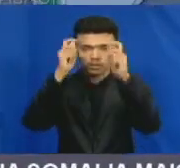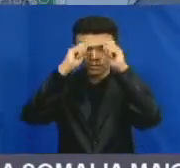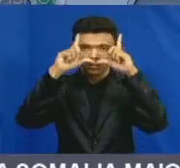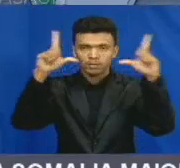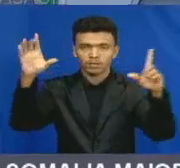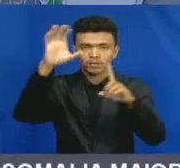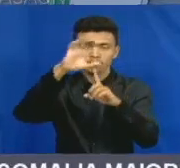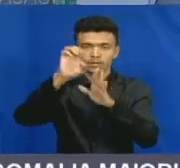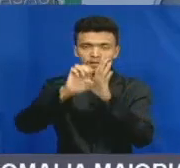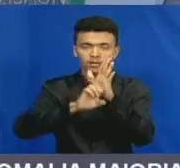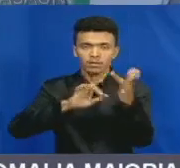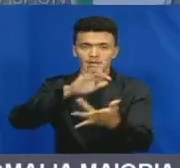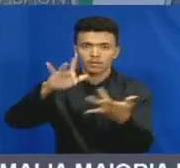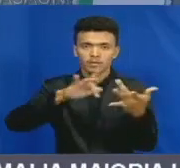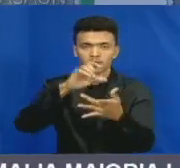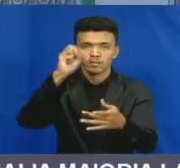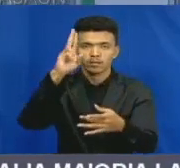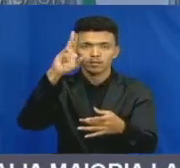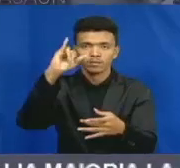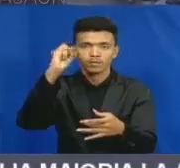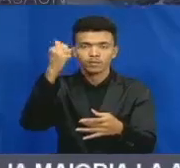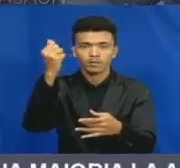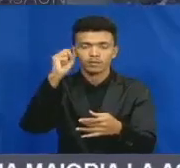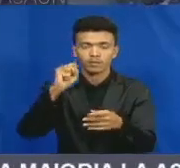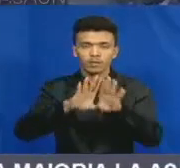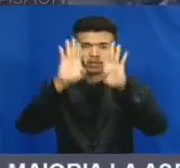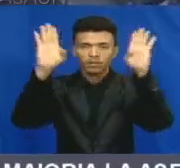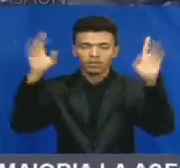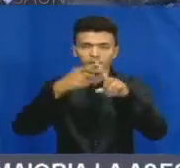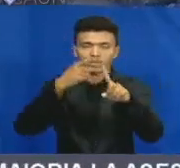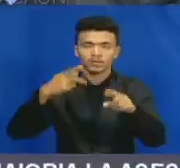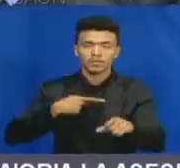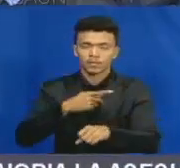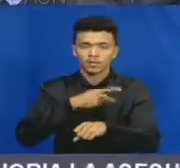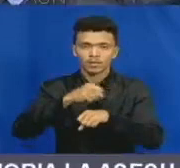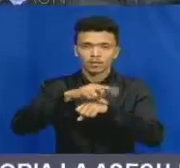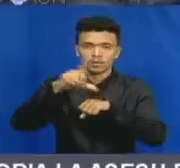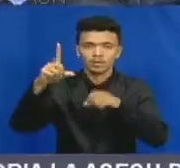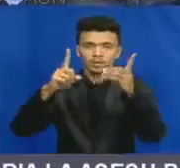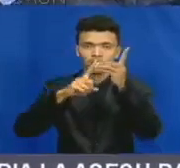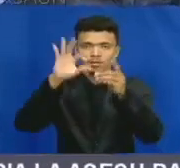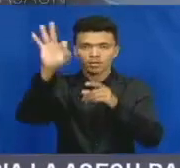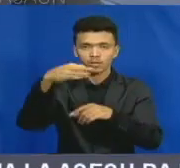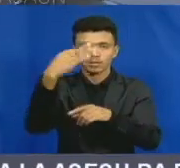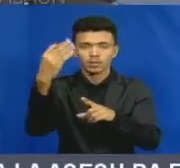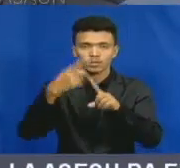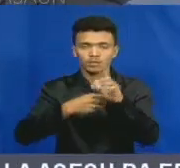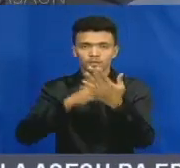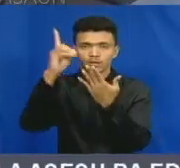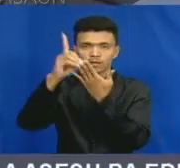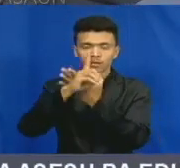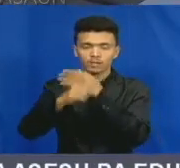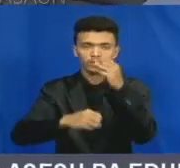o chefe de Estado ne viaja em Suíça, retangou na aprovação do Parlamento Nacional e a Loron Sanulo recensia fula em dezembro,